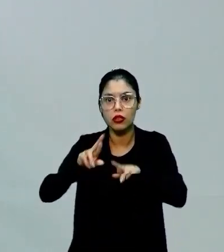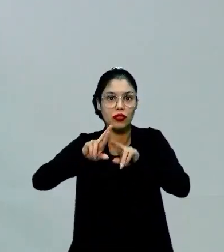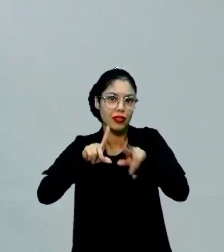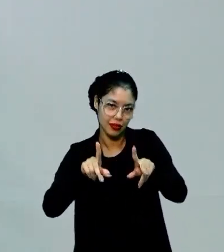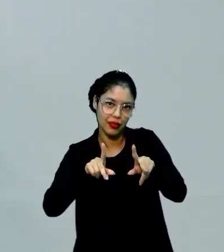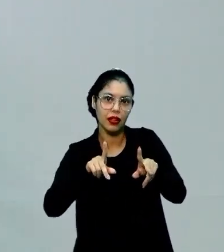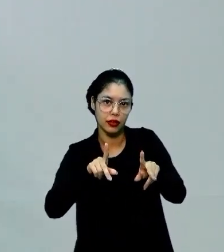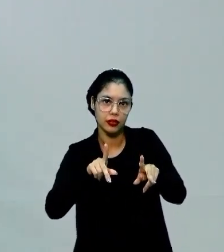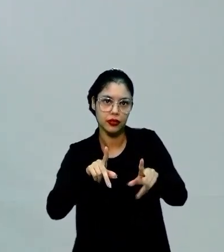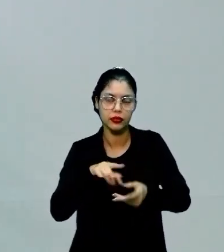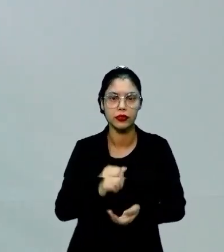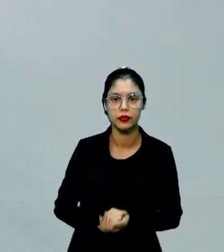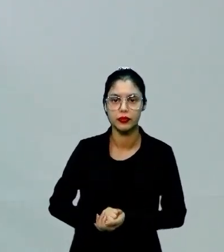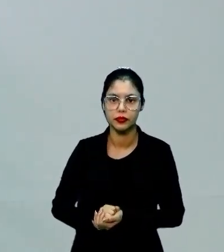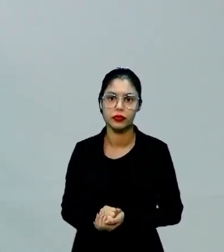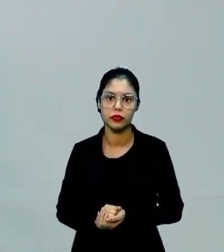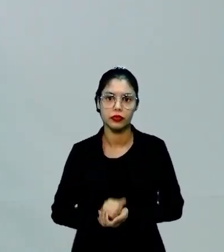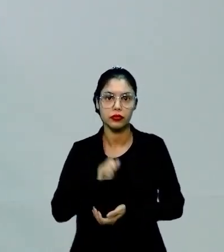são antagônicos.